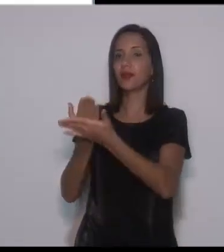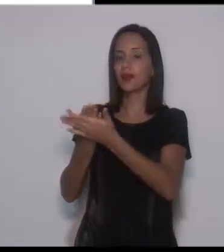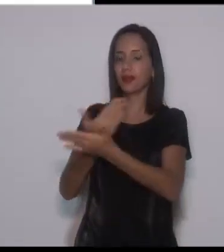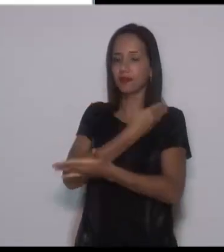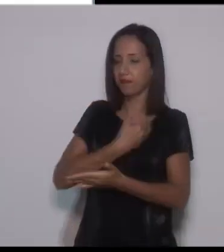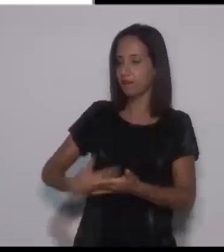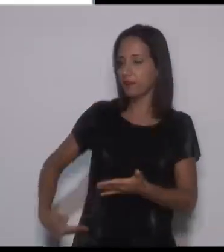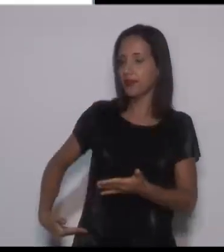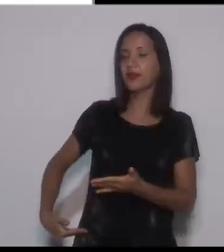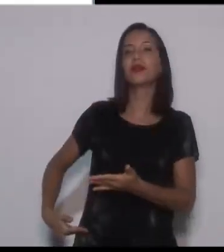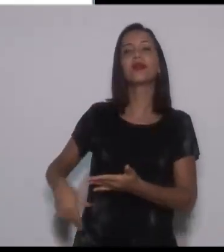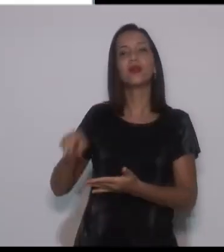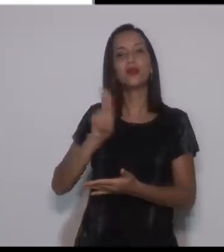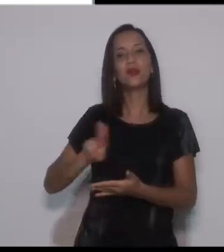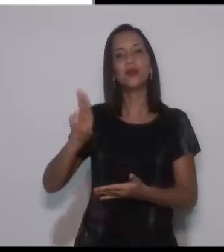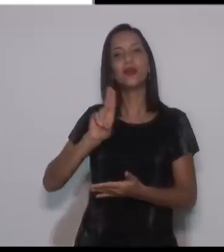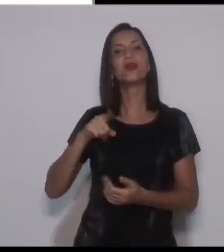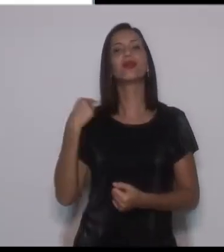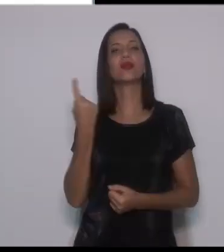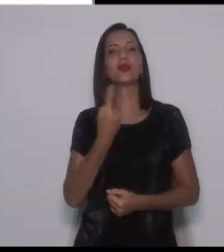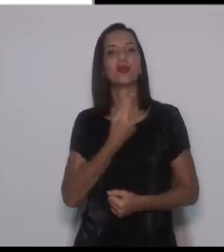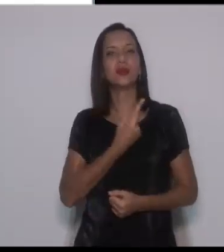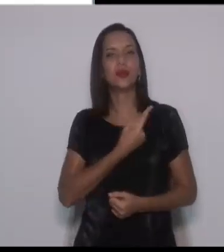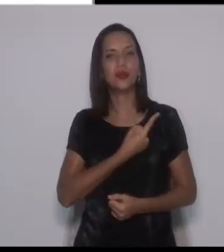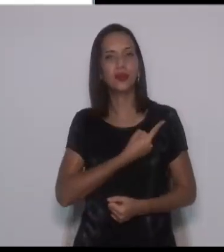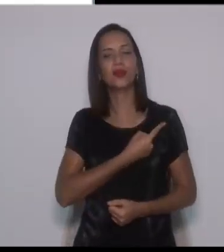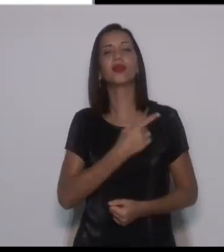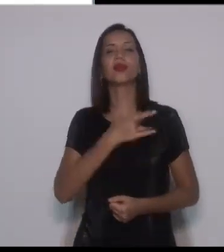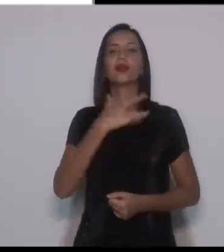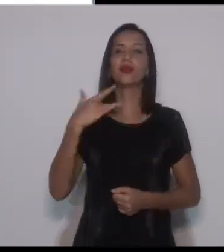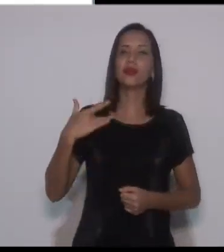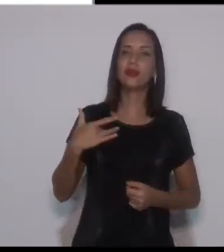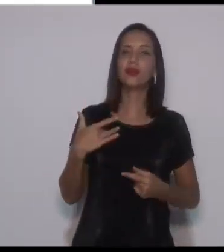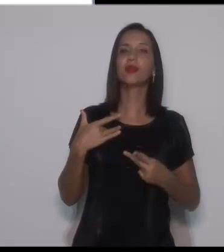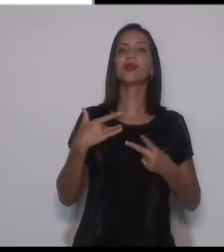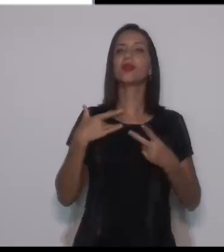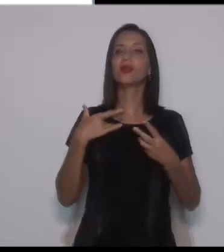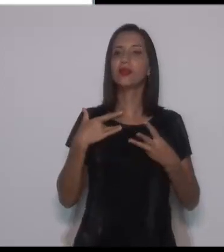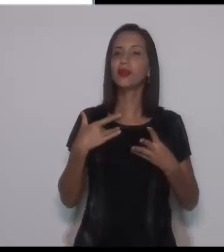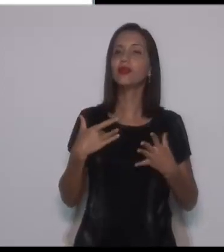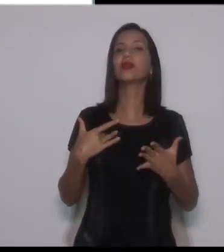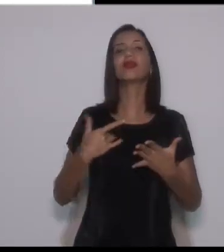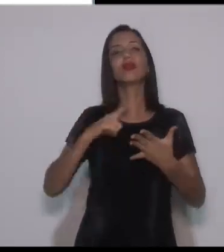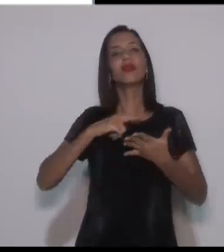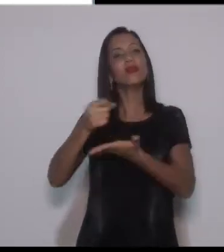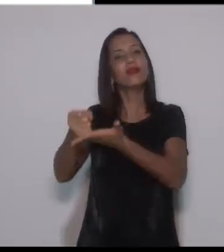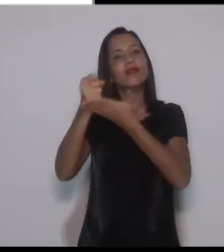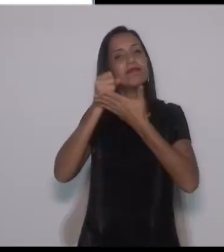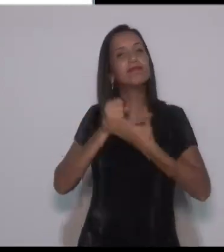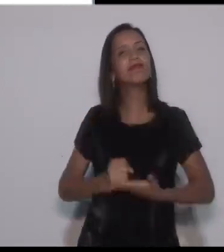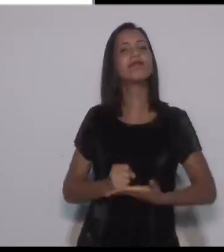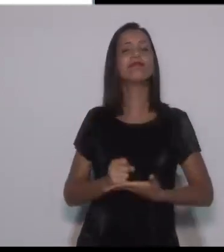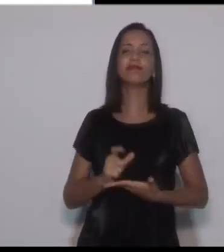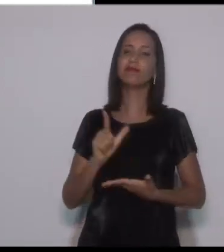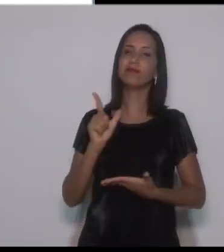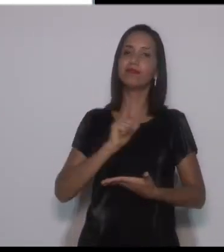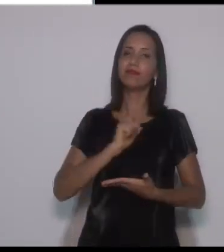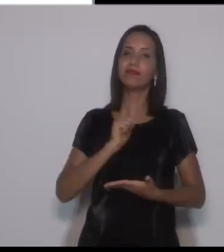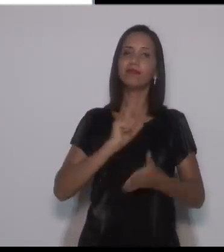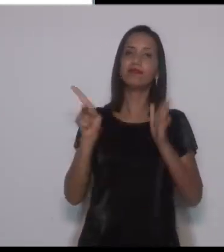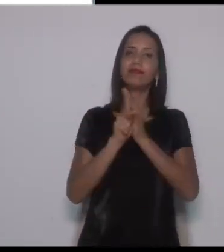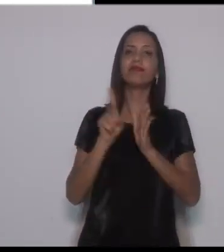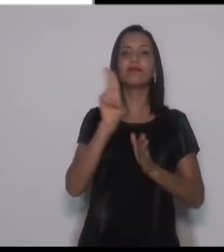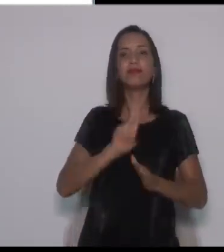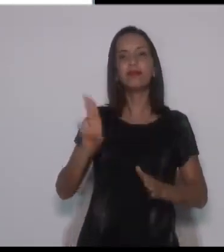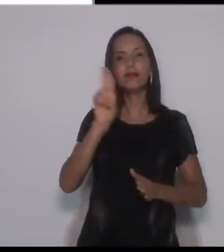a partir daí ele usa a nossa rede pública de saúde. Você traz também o benefício de